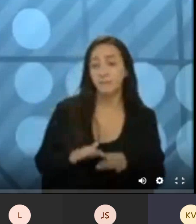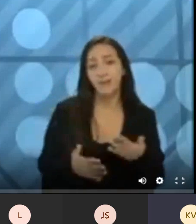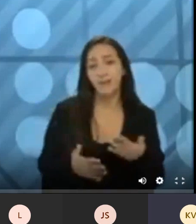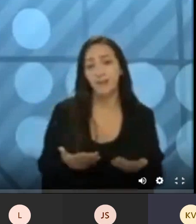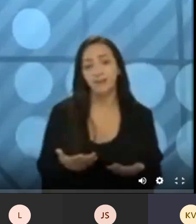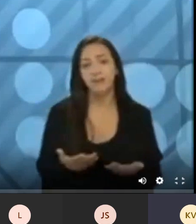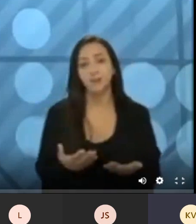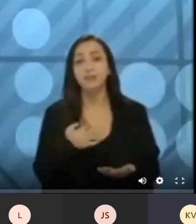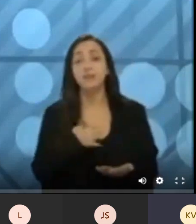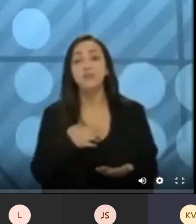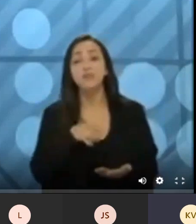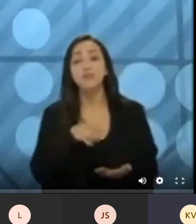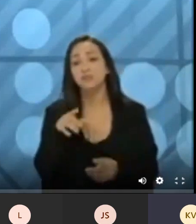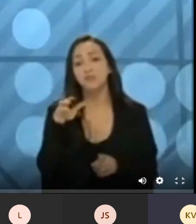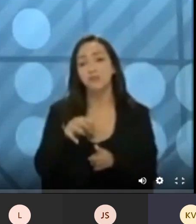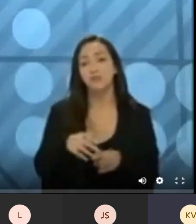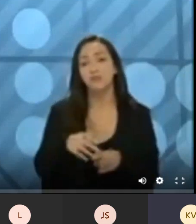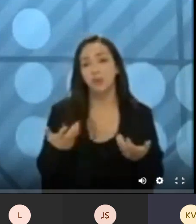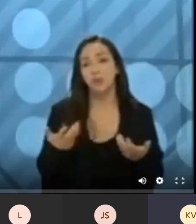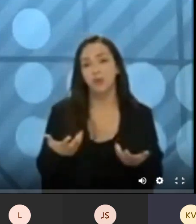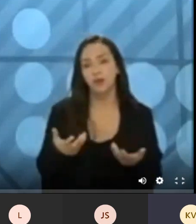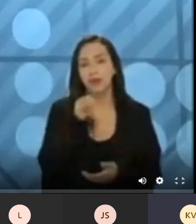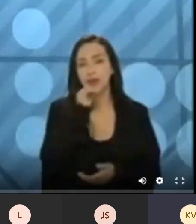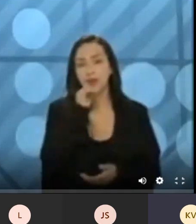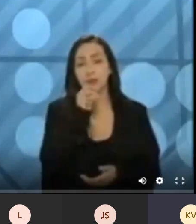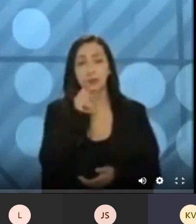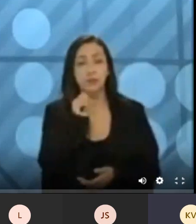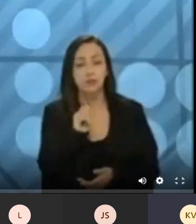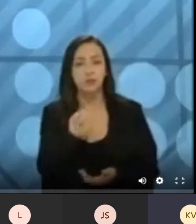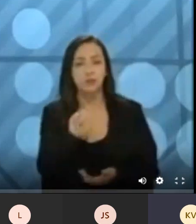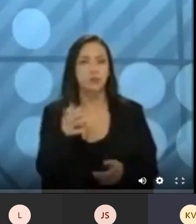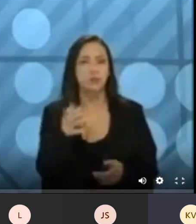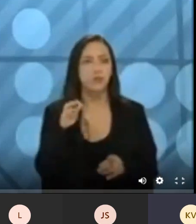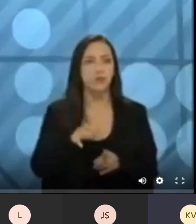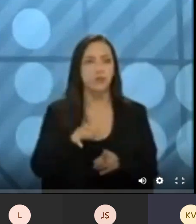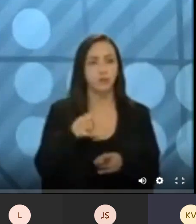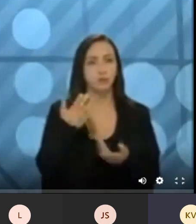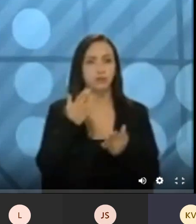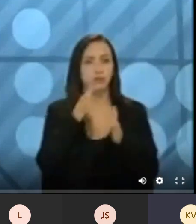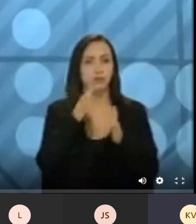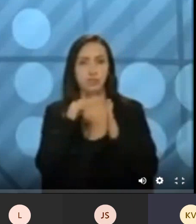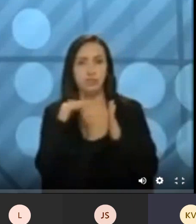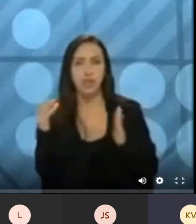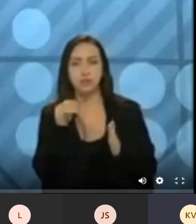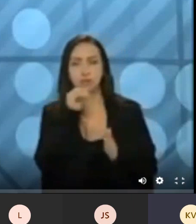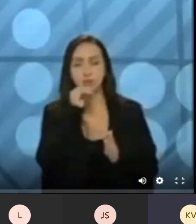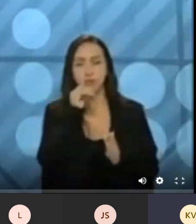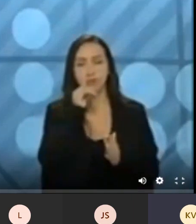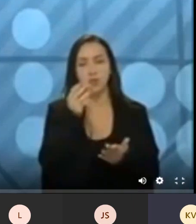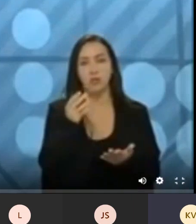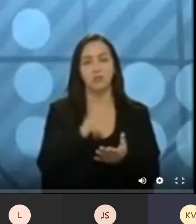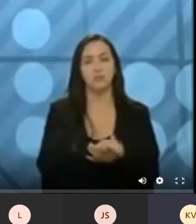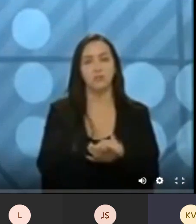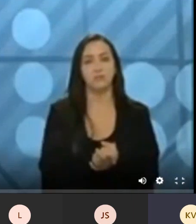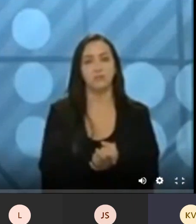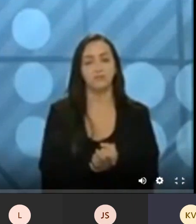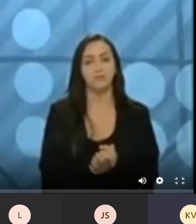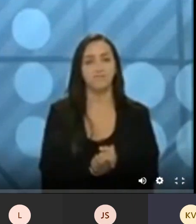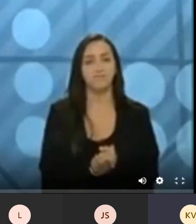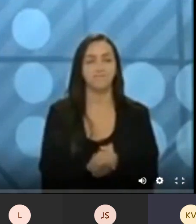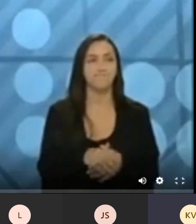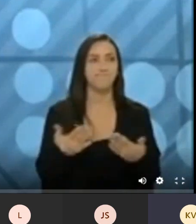muito do que tipo de efeito que a pessoa quer. Se ela estiver falando, sim, desse efeito estético, como nutricosmético, por